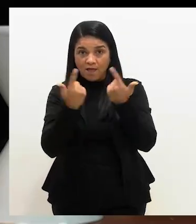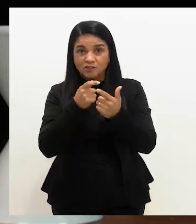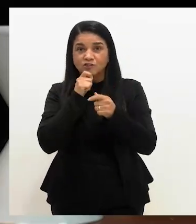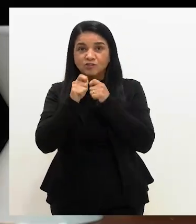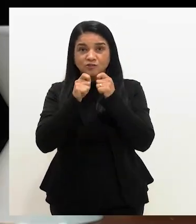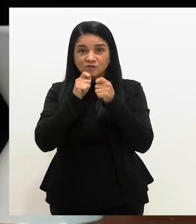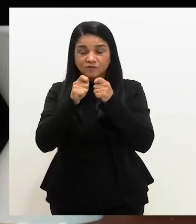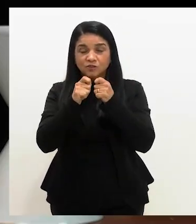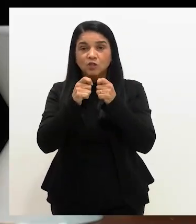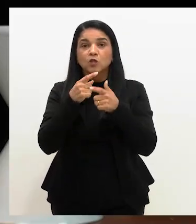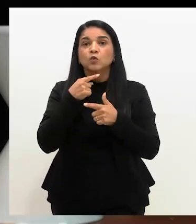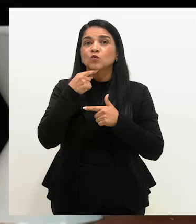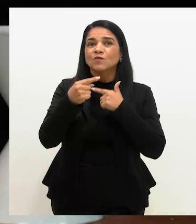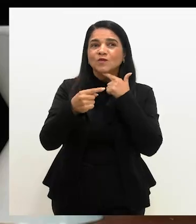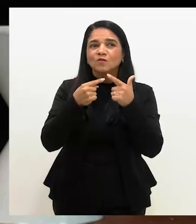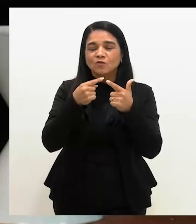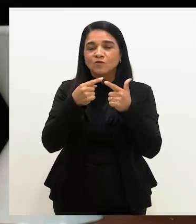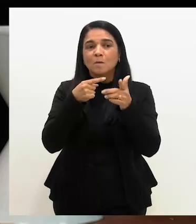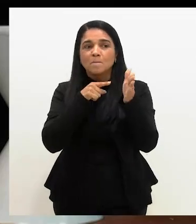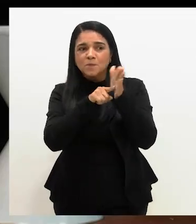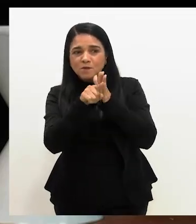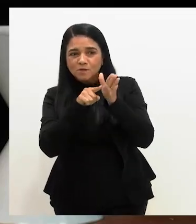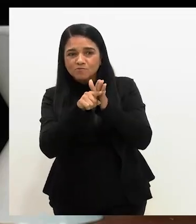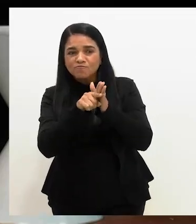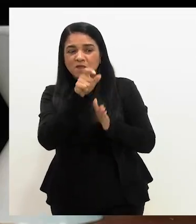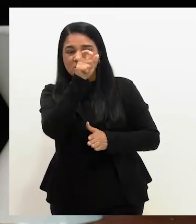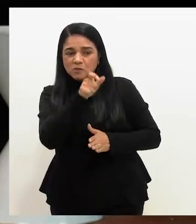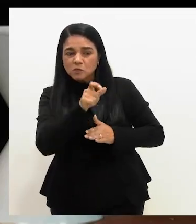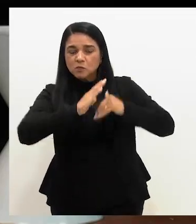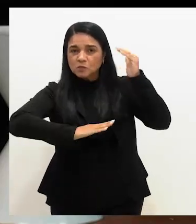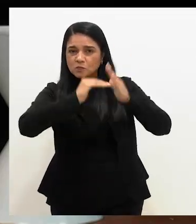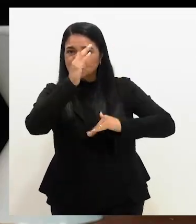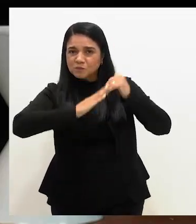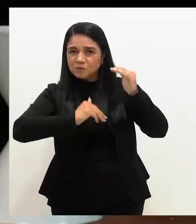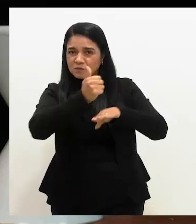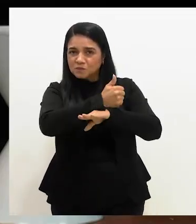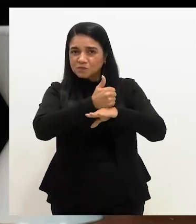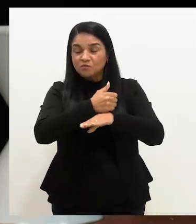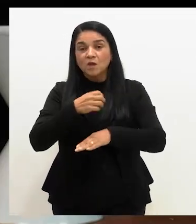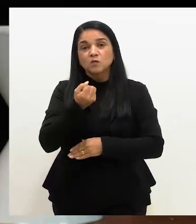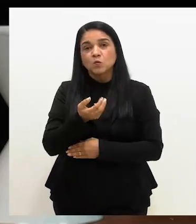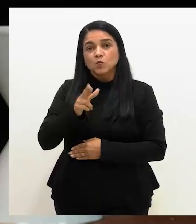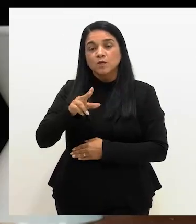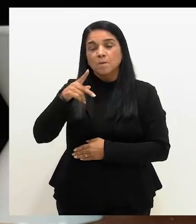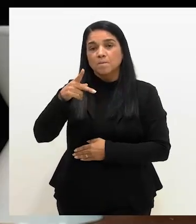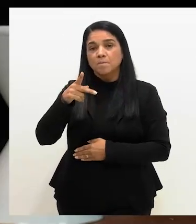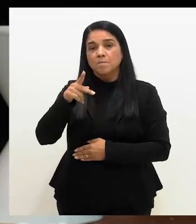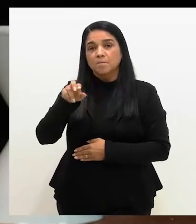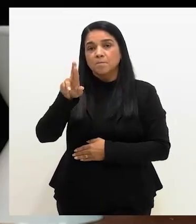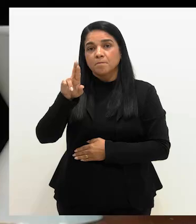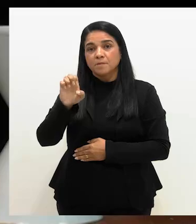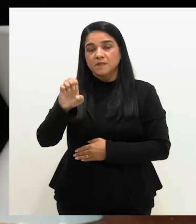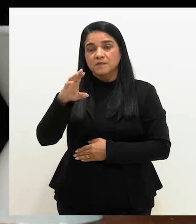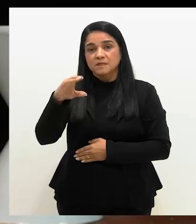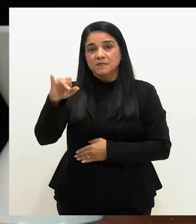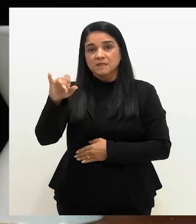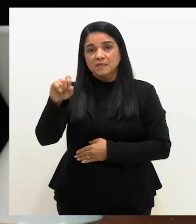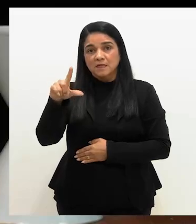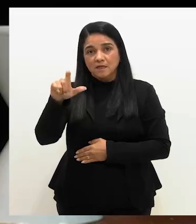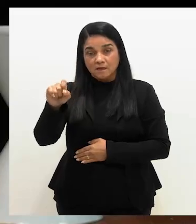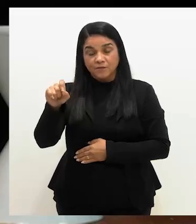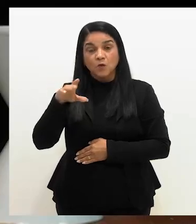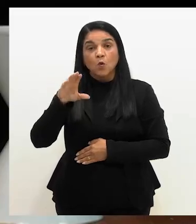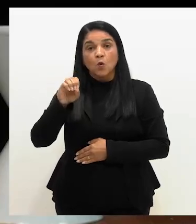gente vai tirar todas essas dúvidas com quem realmente entende do assunto. É a doutora Priscila Campos,